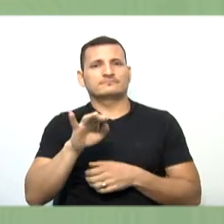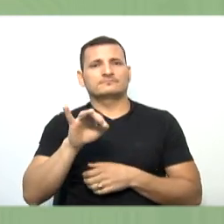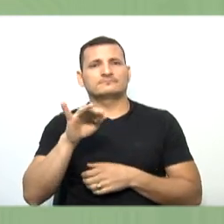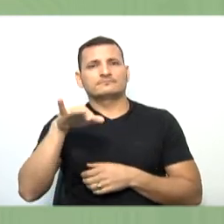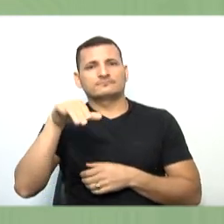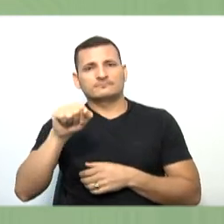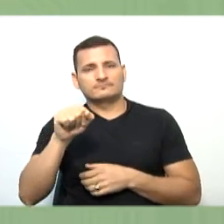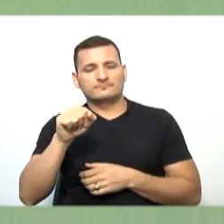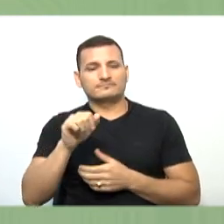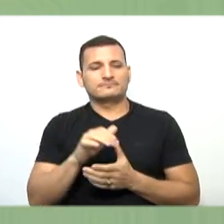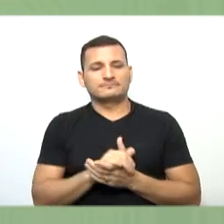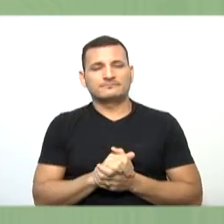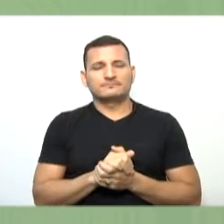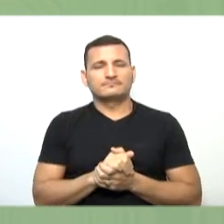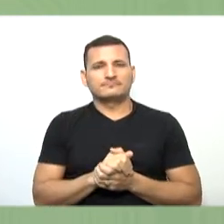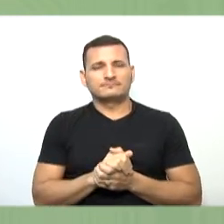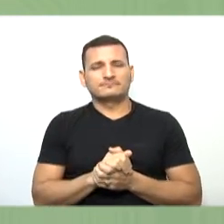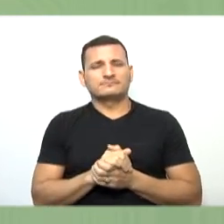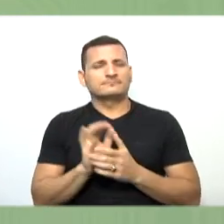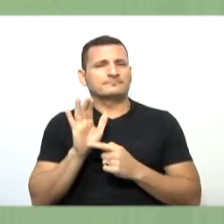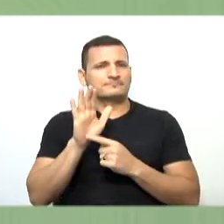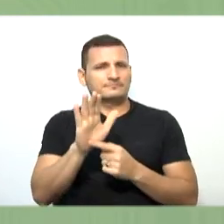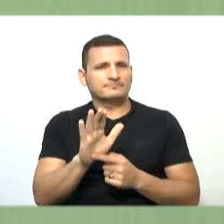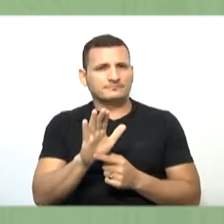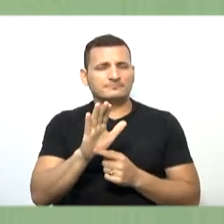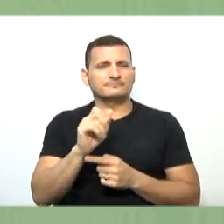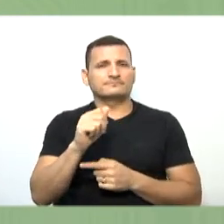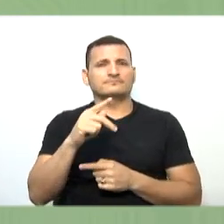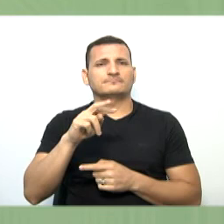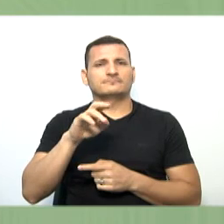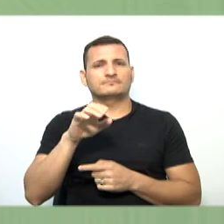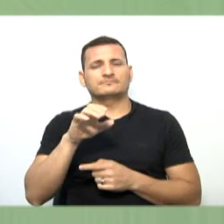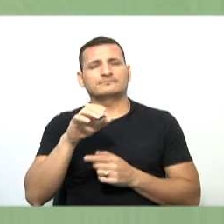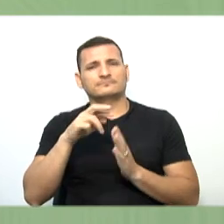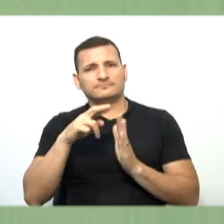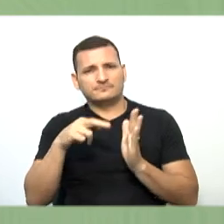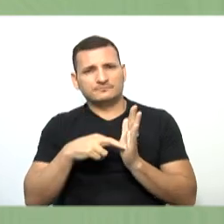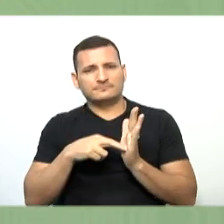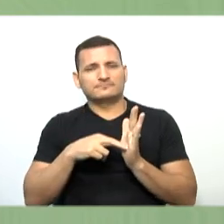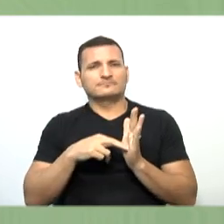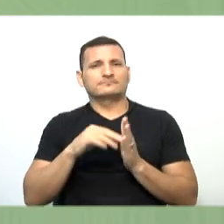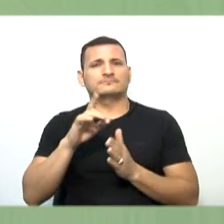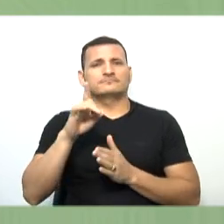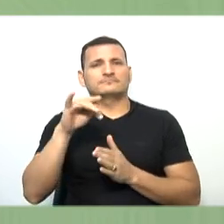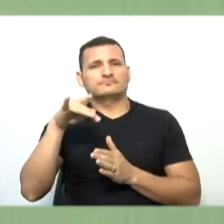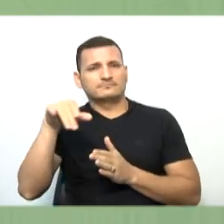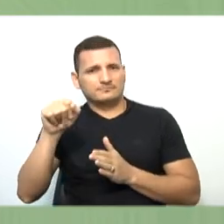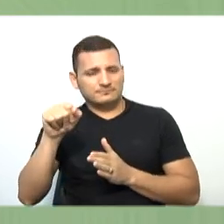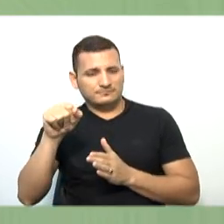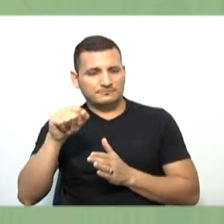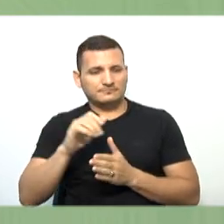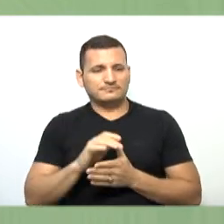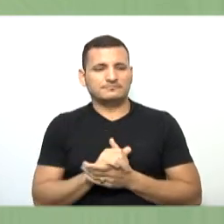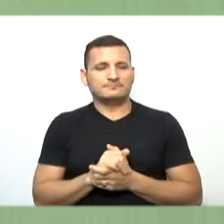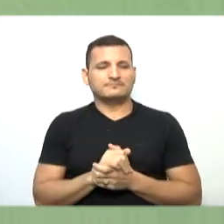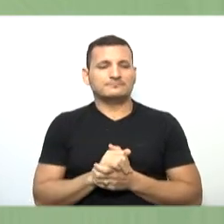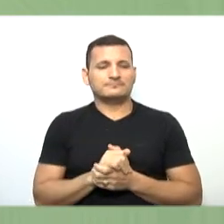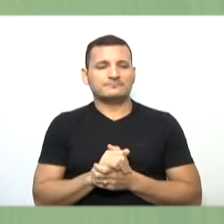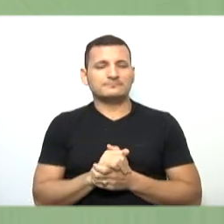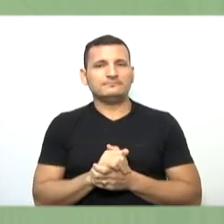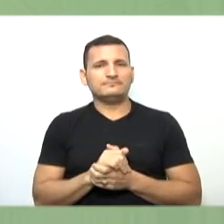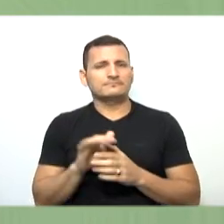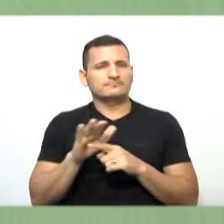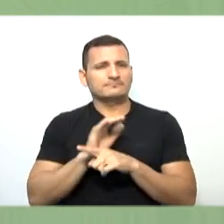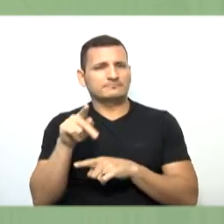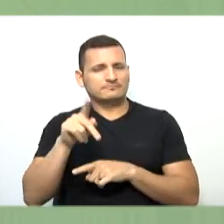bem, Buritis. Camadas de apresentação, camada de regras de negócio e camada de acesso a dados. Dá uma corrigida, professora, é isso